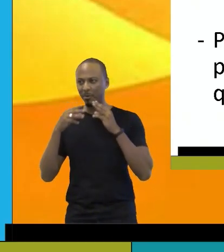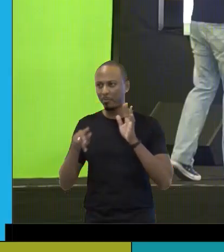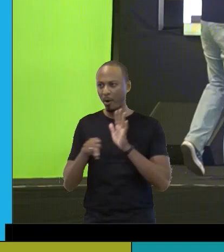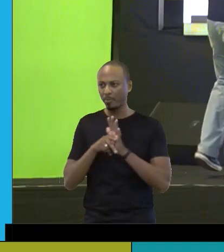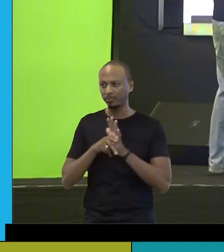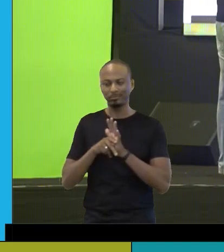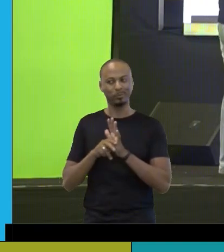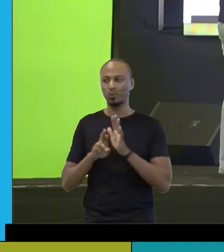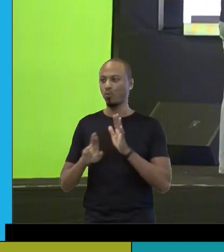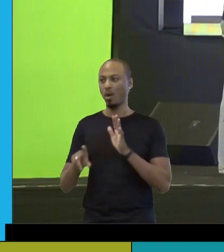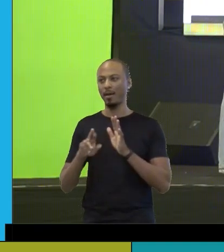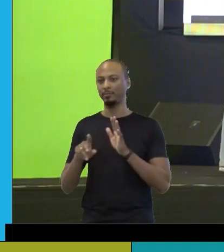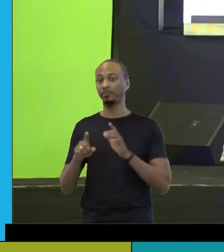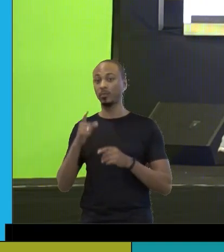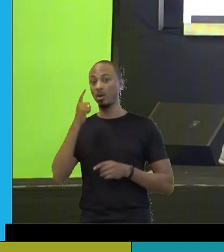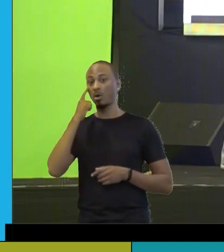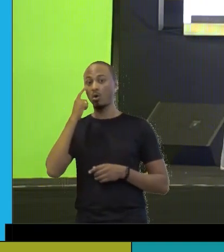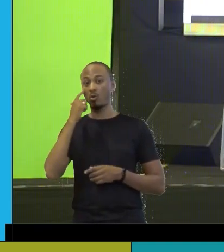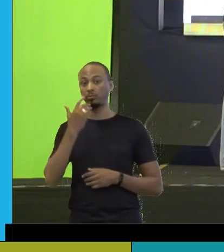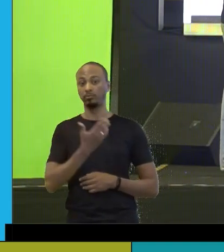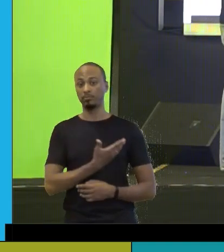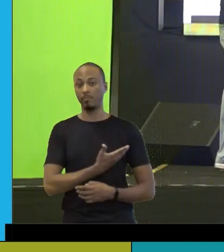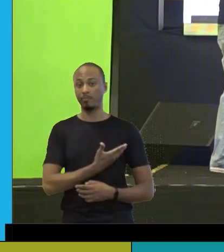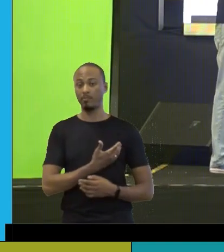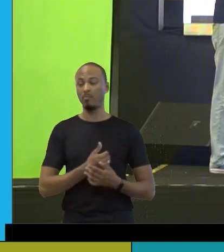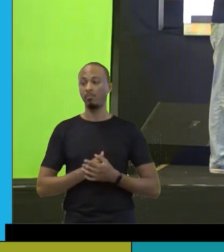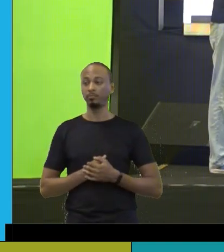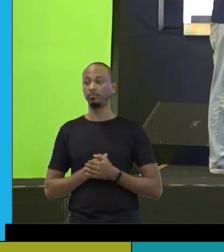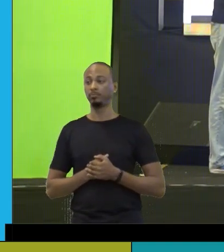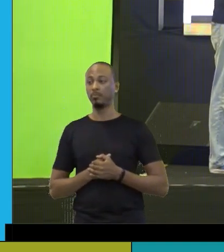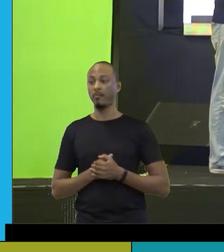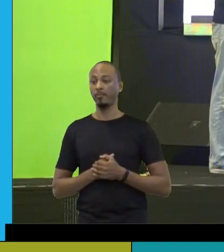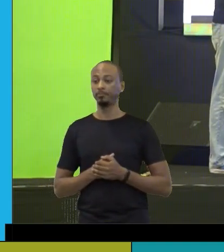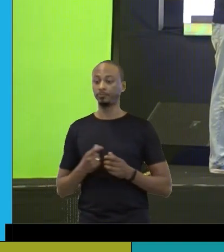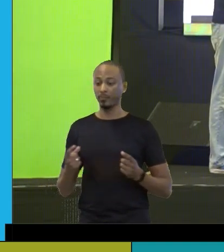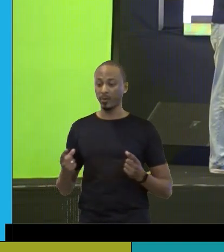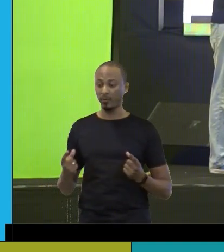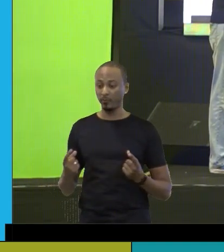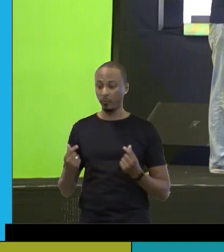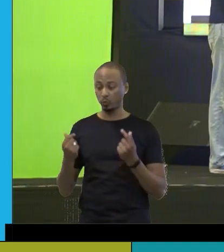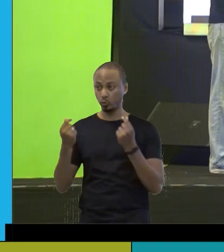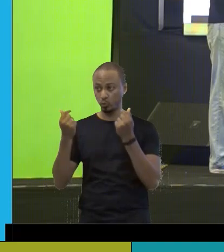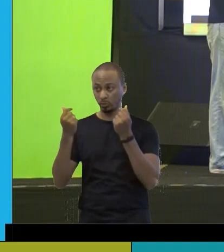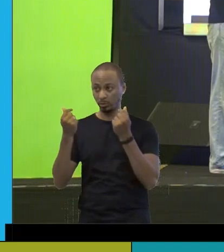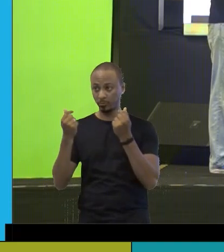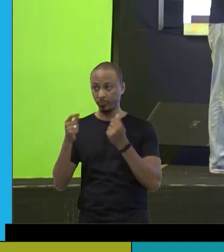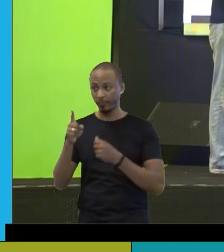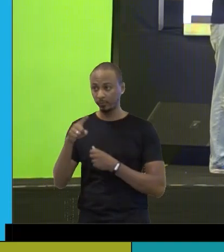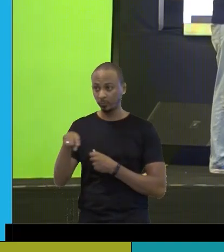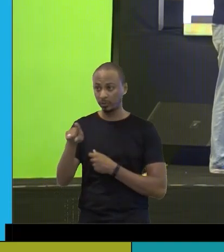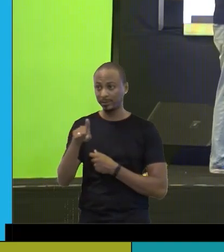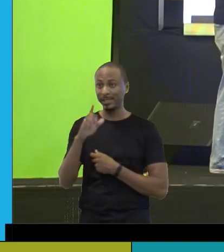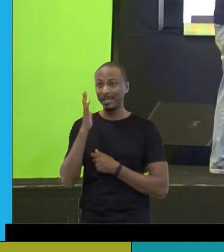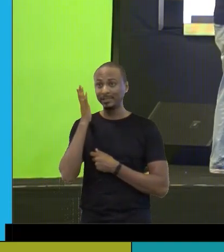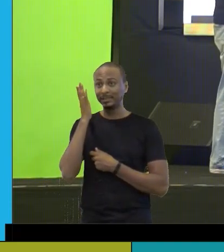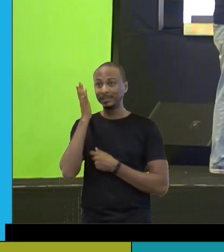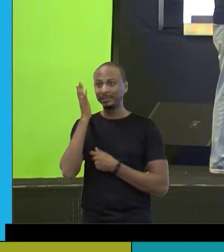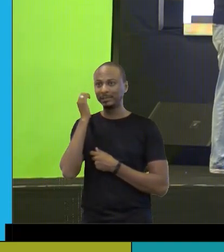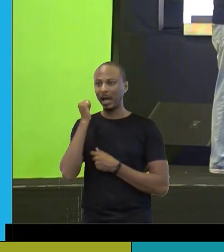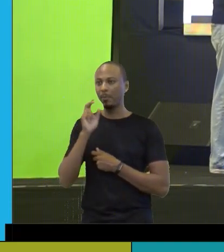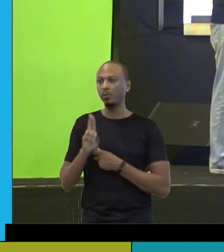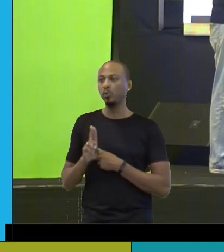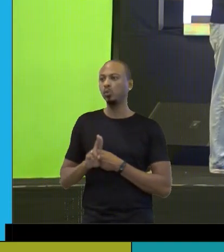que a gente acabou de ler aqui, gente. A fortuna, que é você saber fazer bom uso do